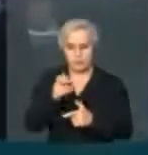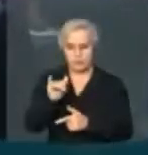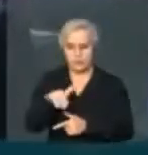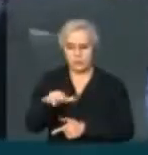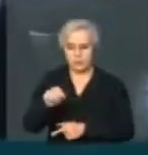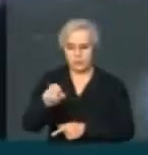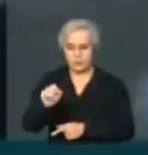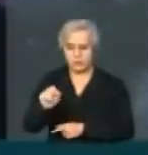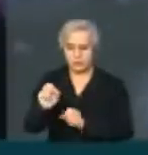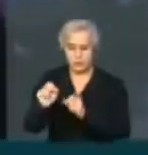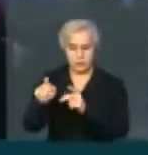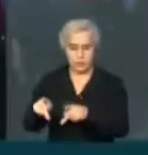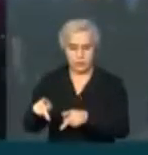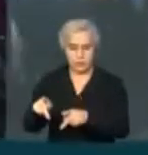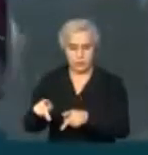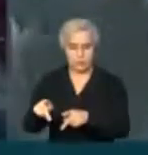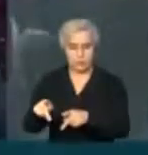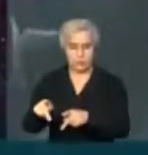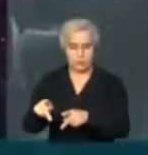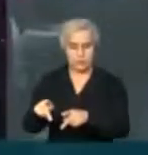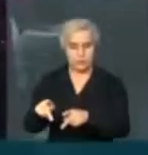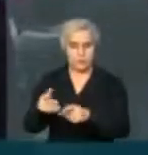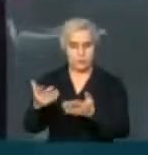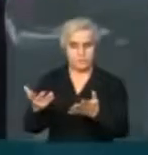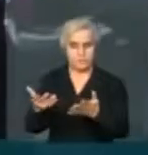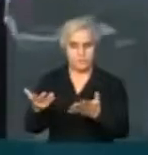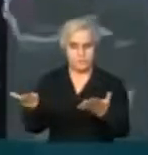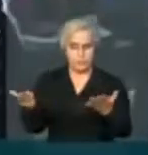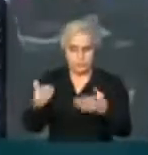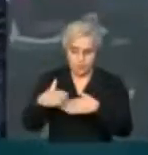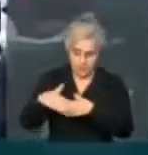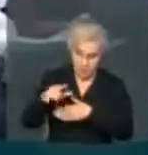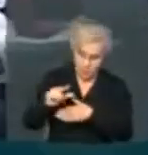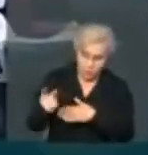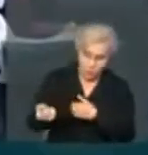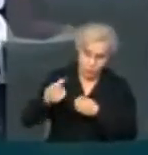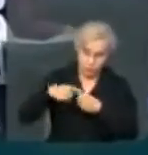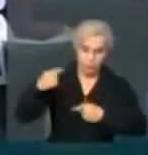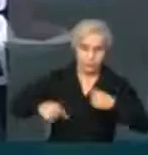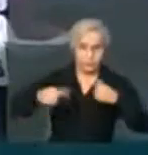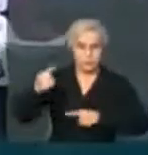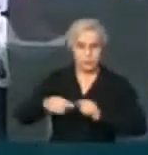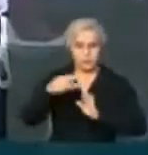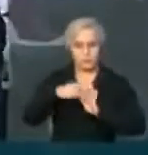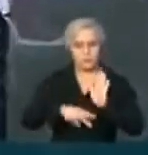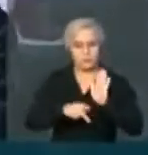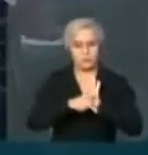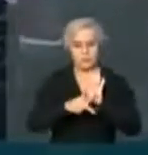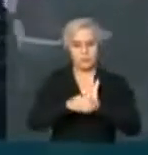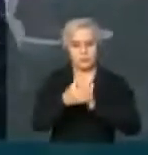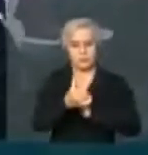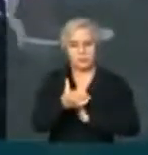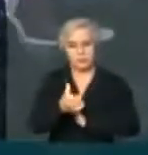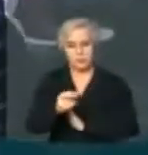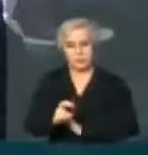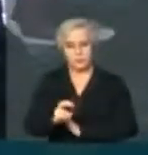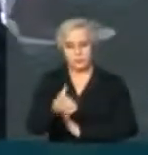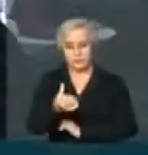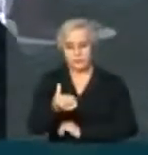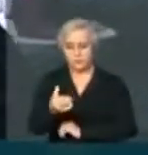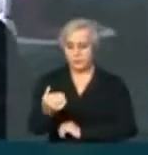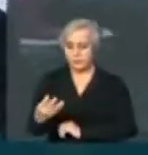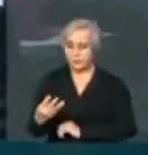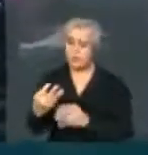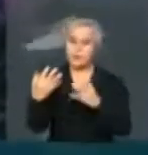volto a repetir, nós vamos, daqui a pouco, voltar a discutir a medida provisória 665 e a